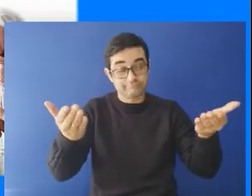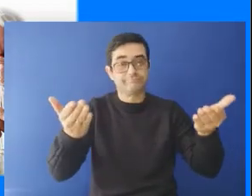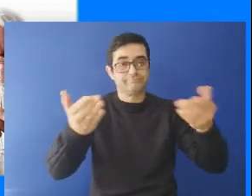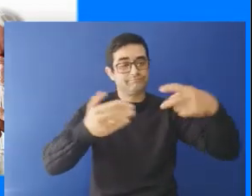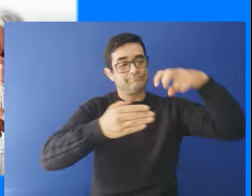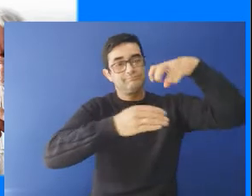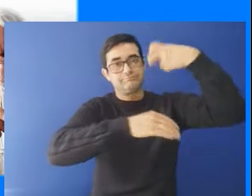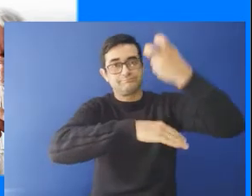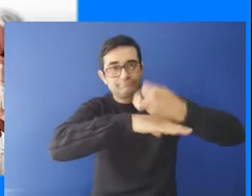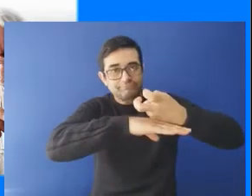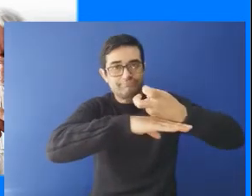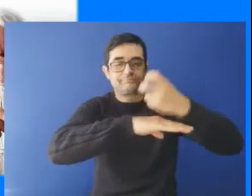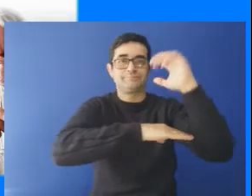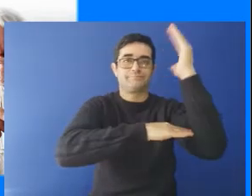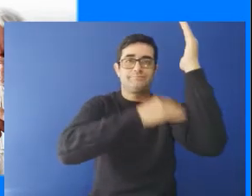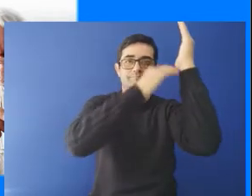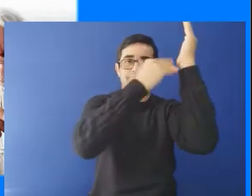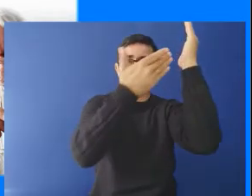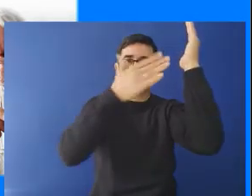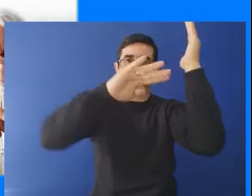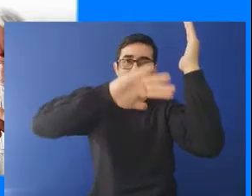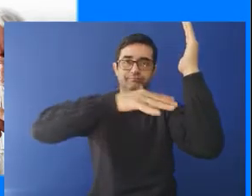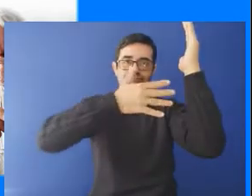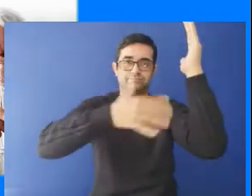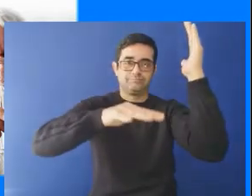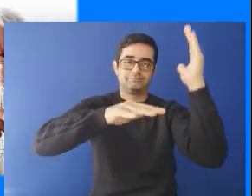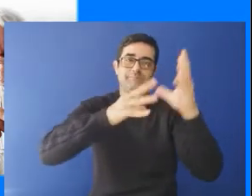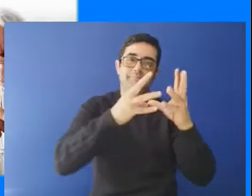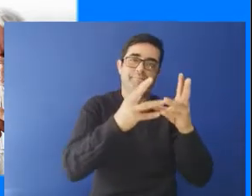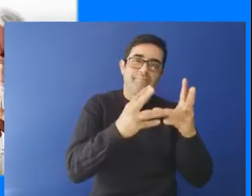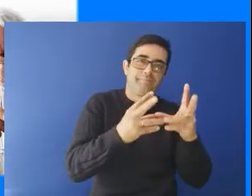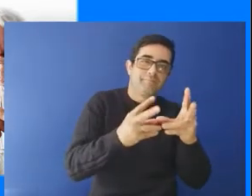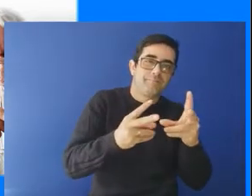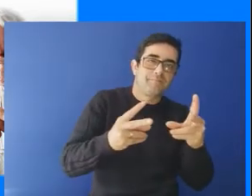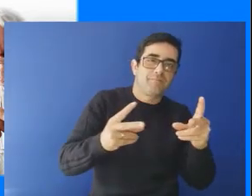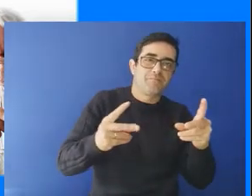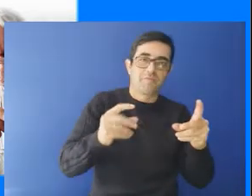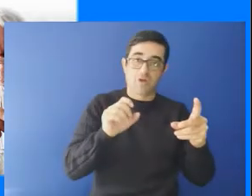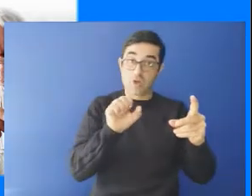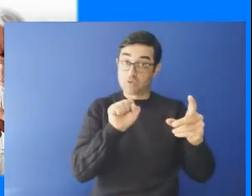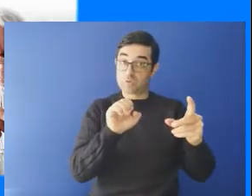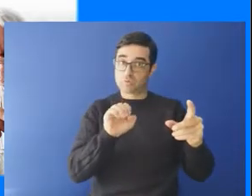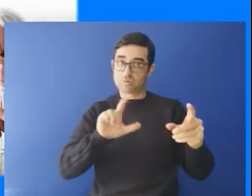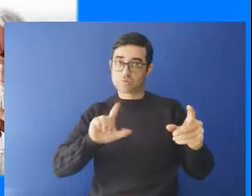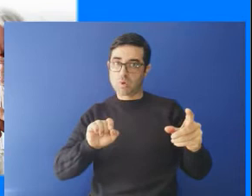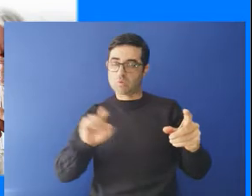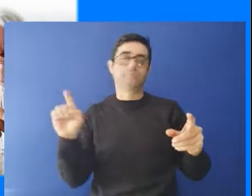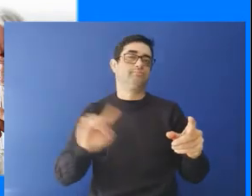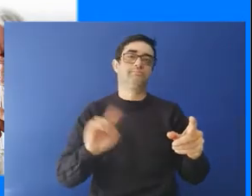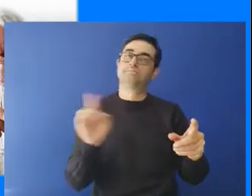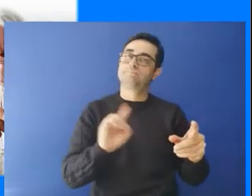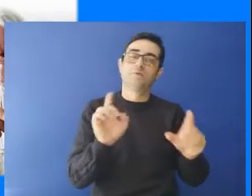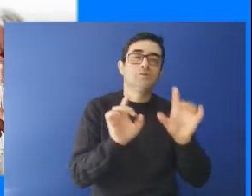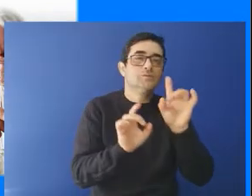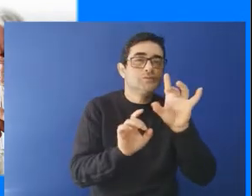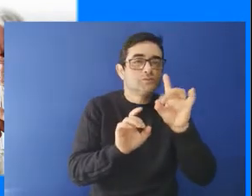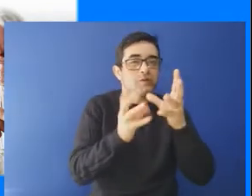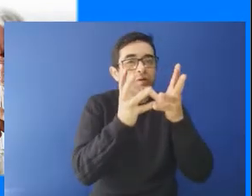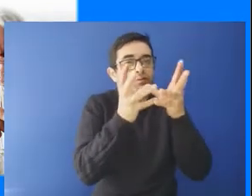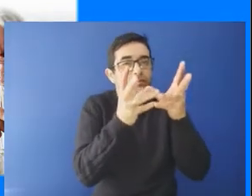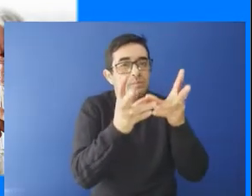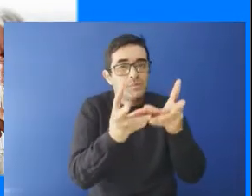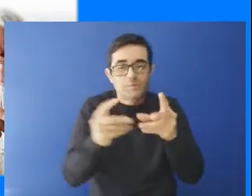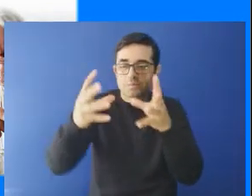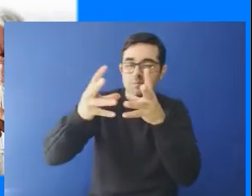material que vem se decompondo ainda da serrapilheira. Então ele ainda não é solo propriamente dito, mas é um processo aí